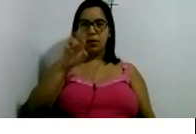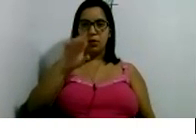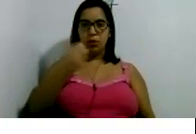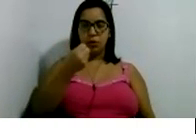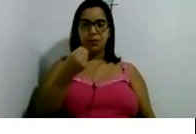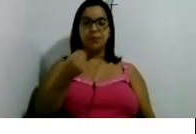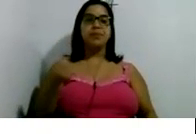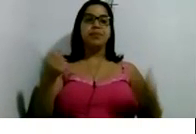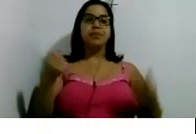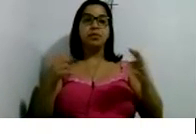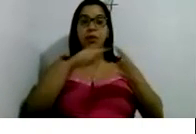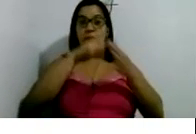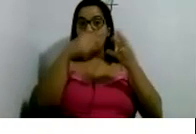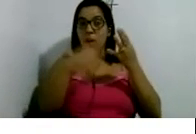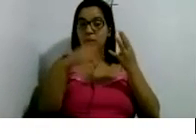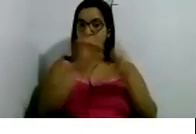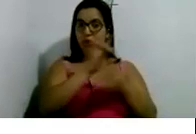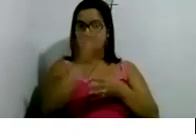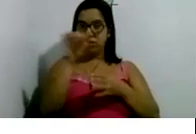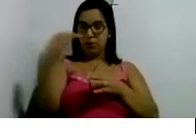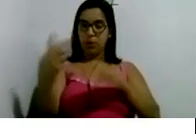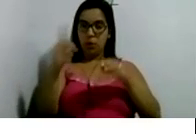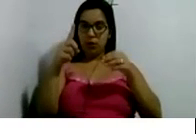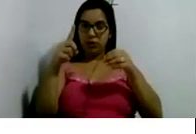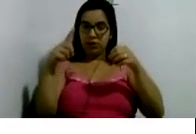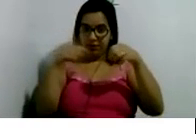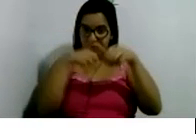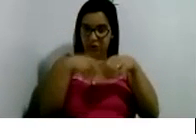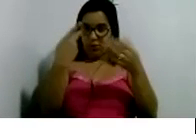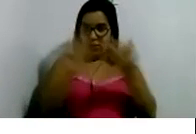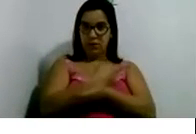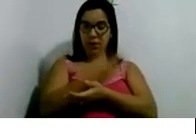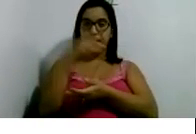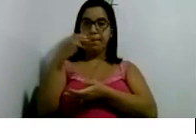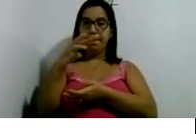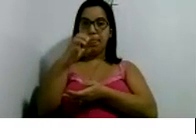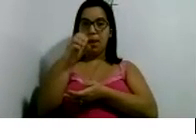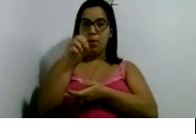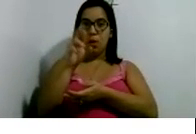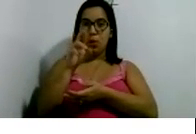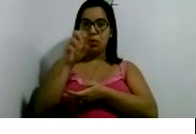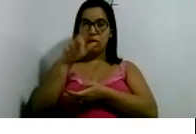Então, 4 dias após a fecundação, a mórula entra no núcleo.